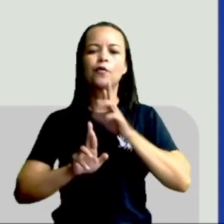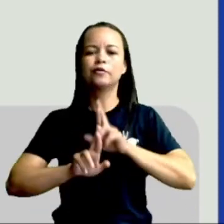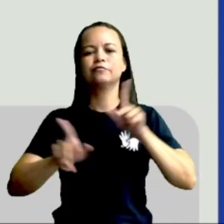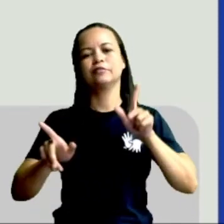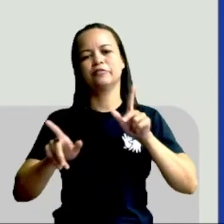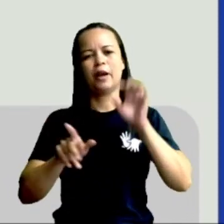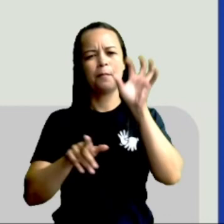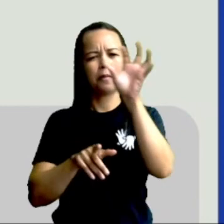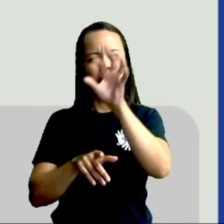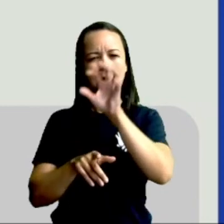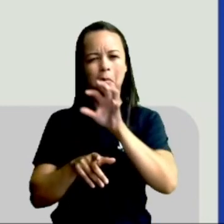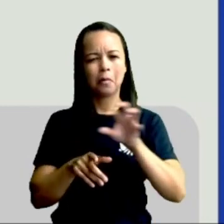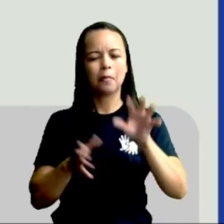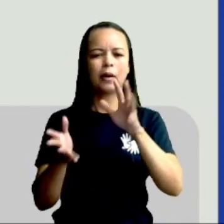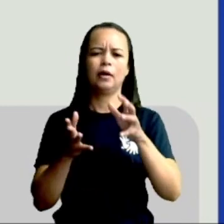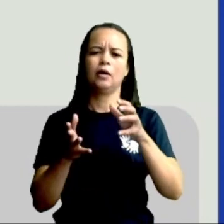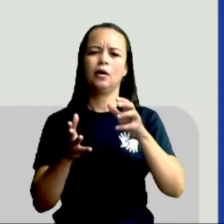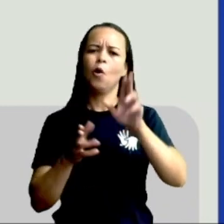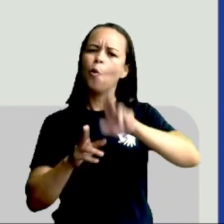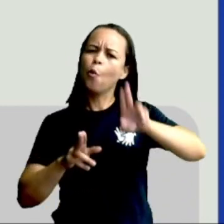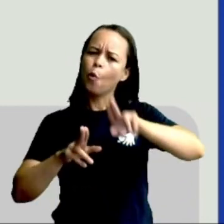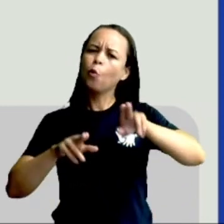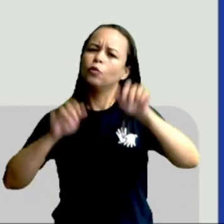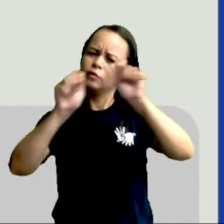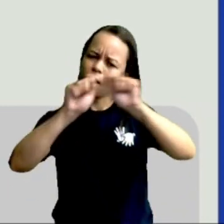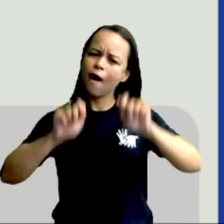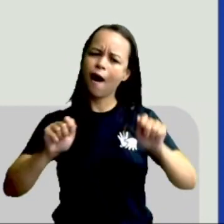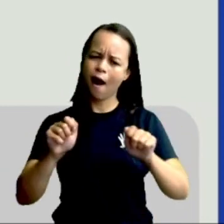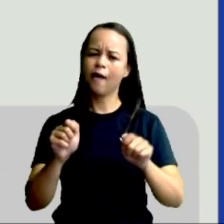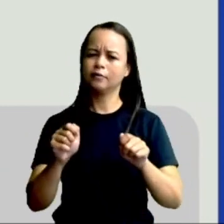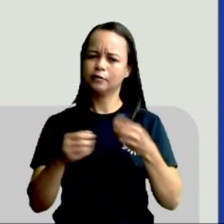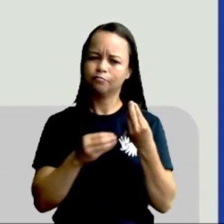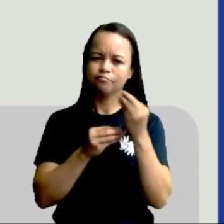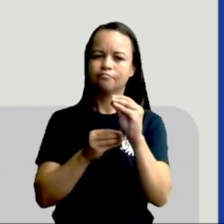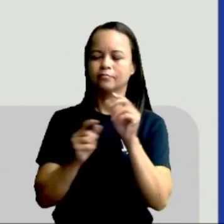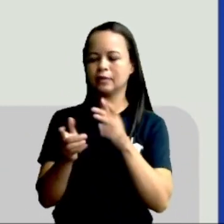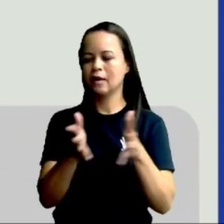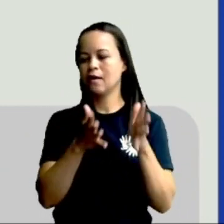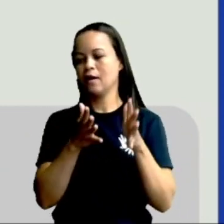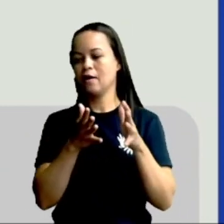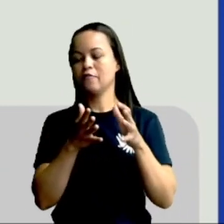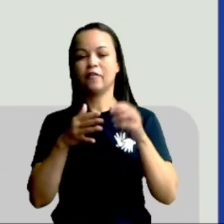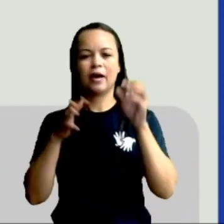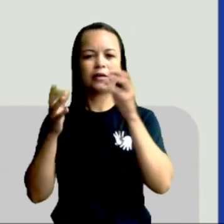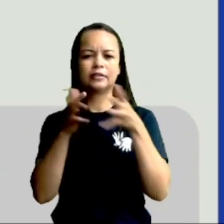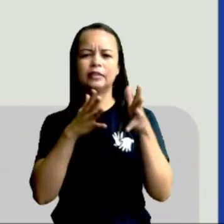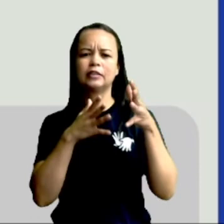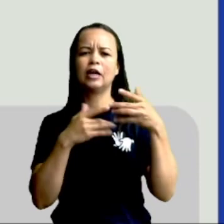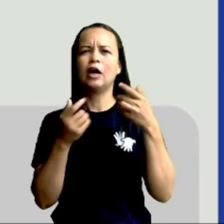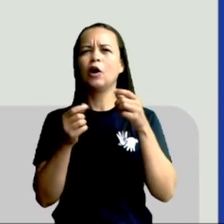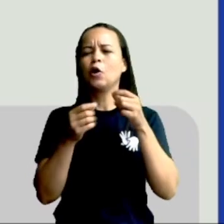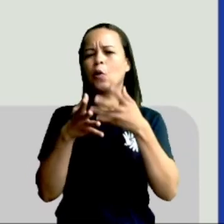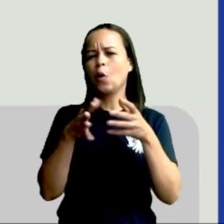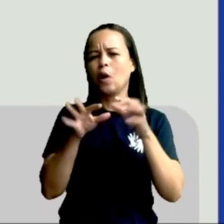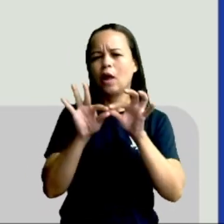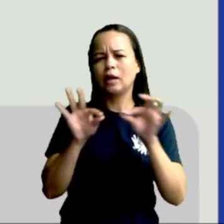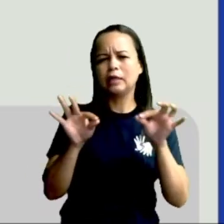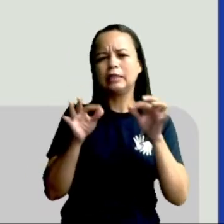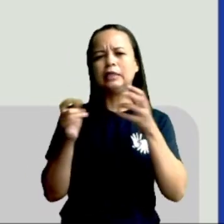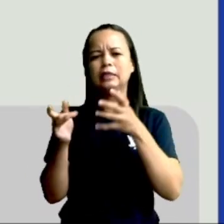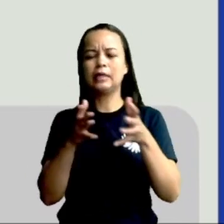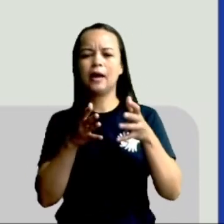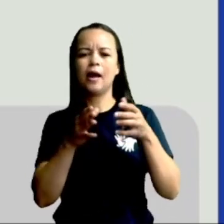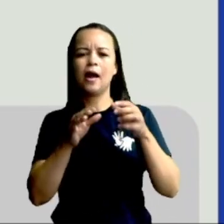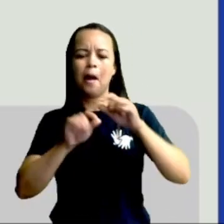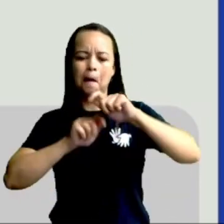criatividade. Usa a arte. Vamos colocar a arte em foco. Faz aí, ó, essas divisas assim, cola linha, cola